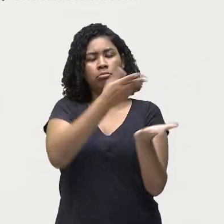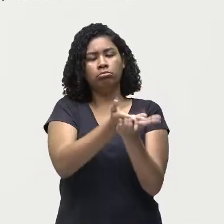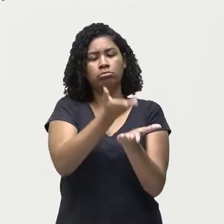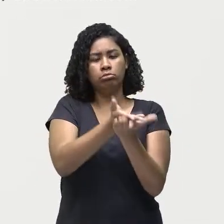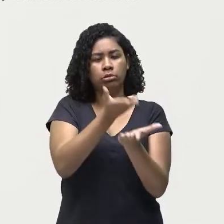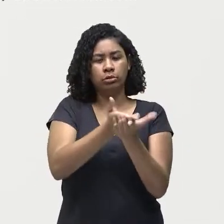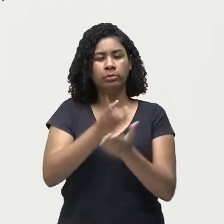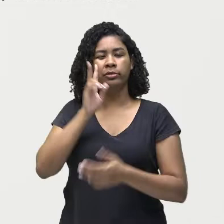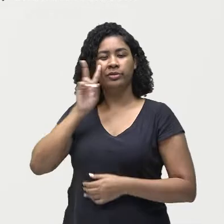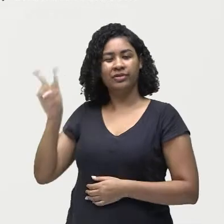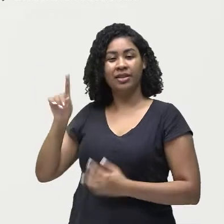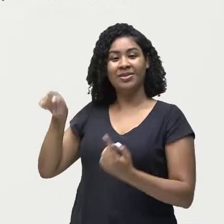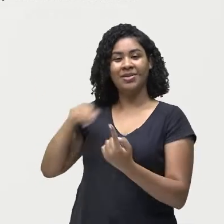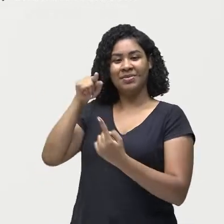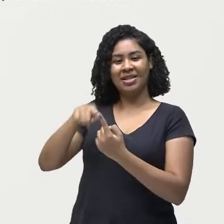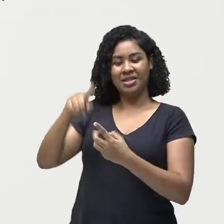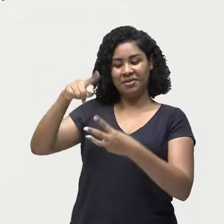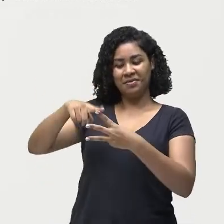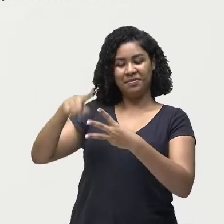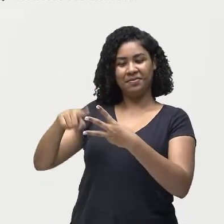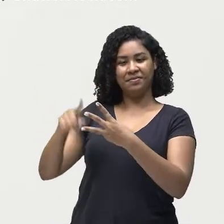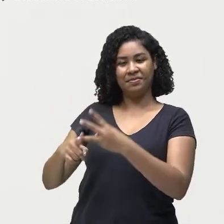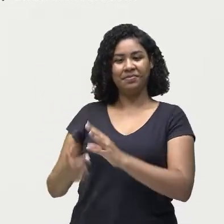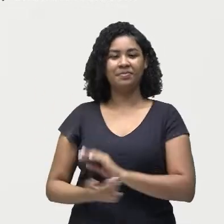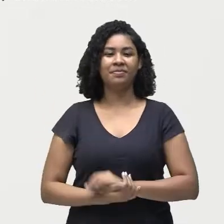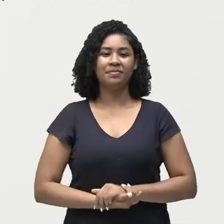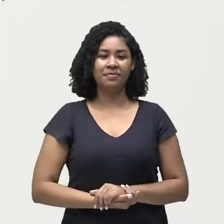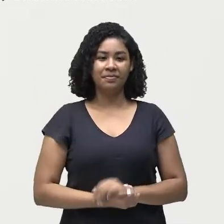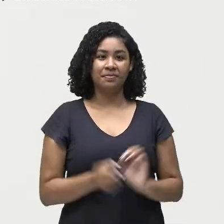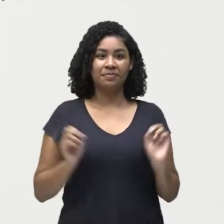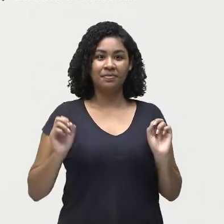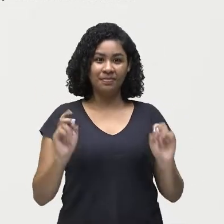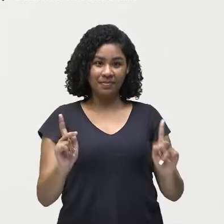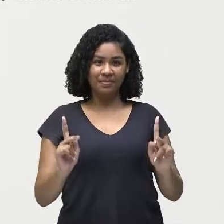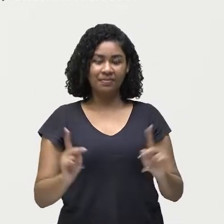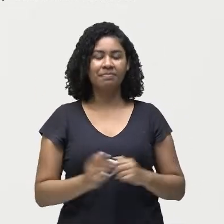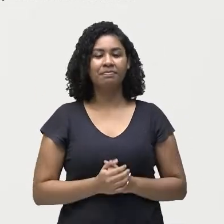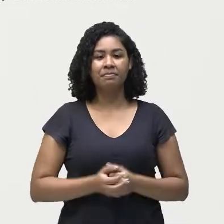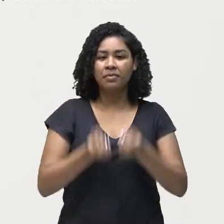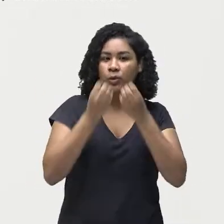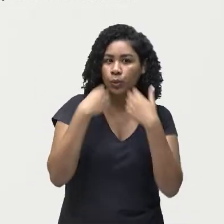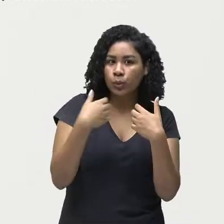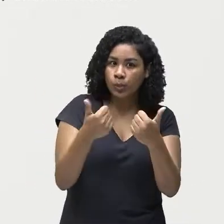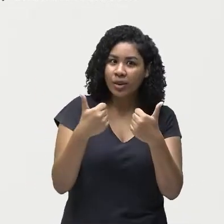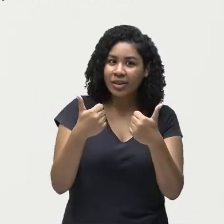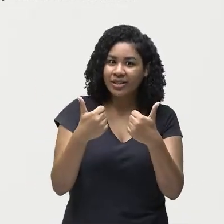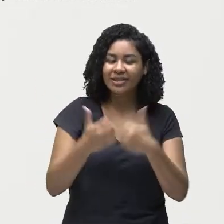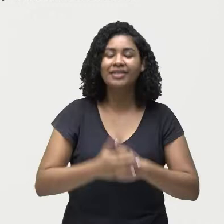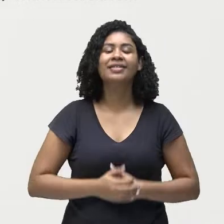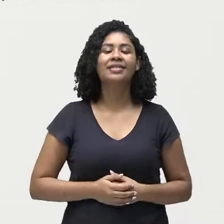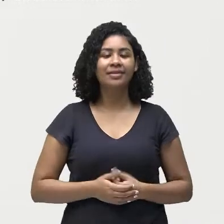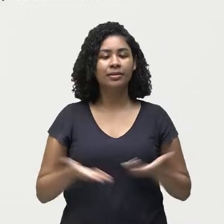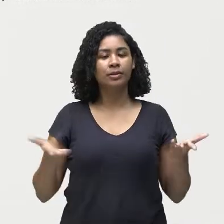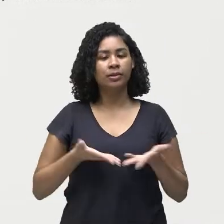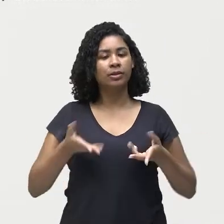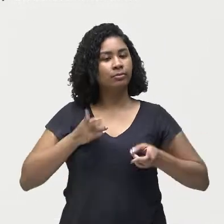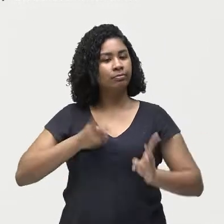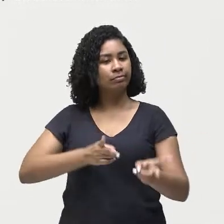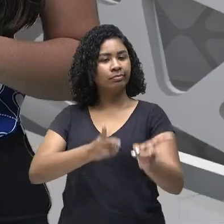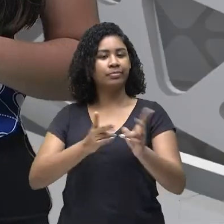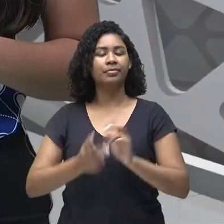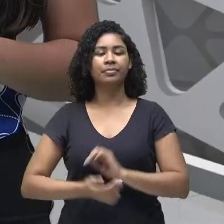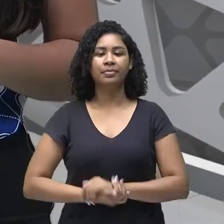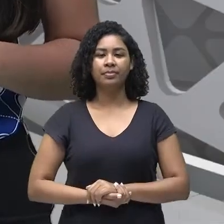os propósitos de leitura. Ok? Tudo bem até aqui? Vamos em frente então, let's